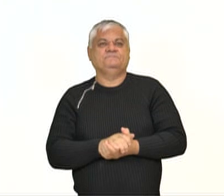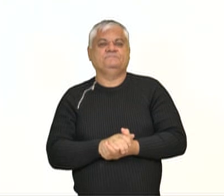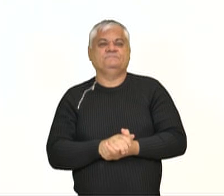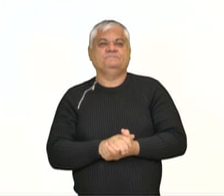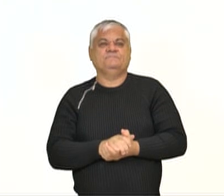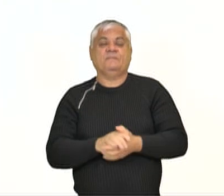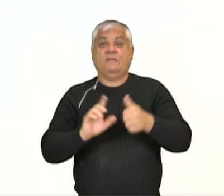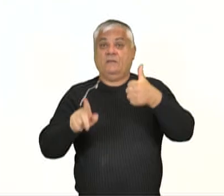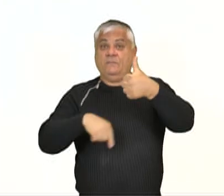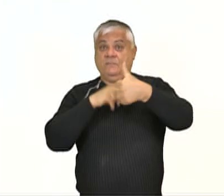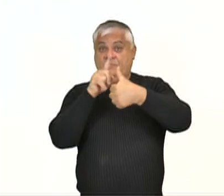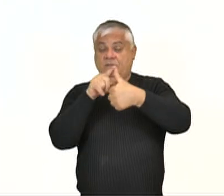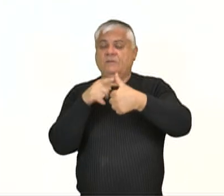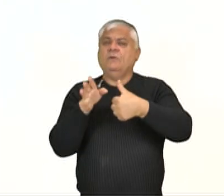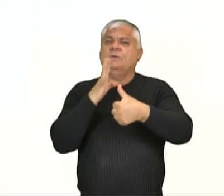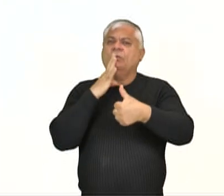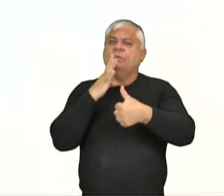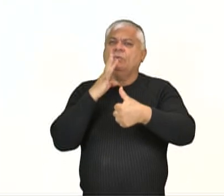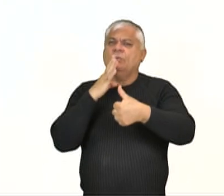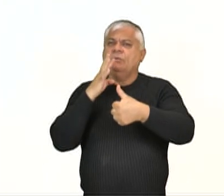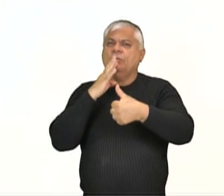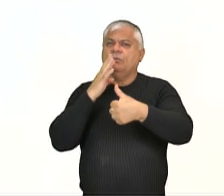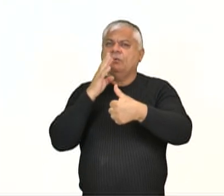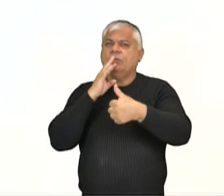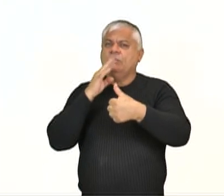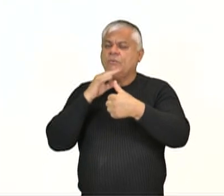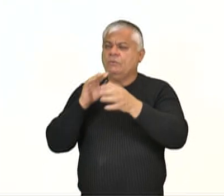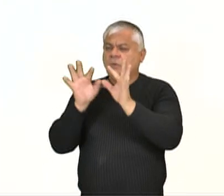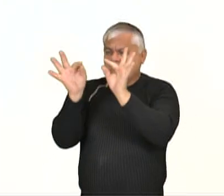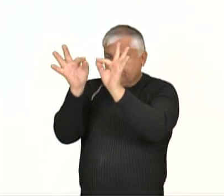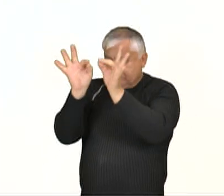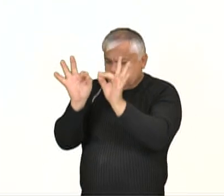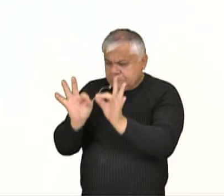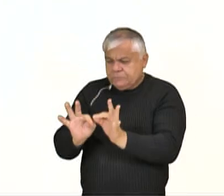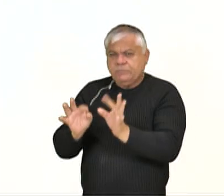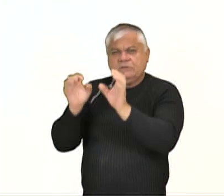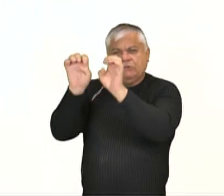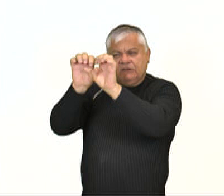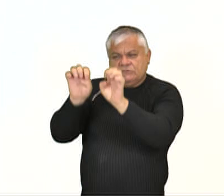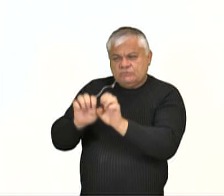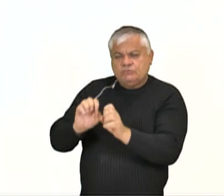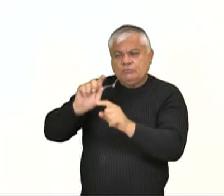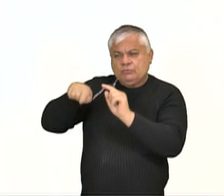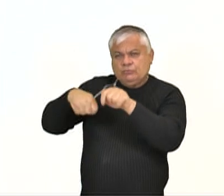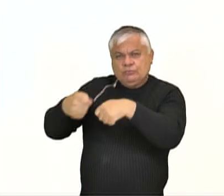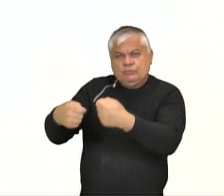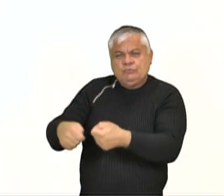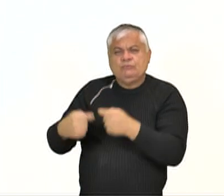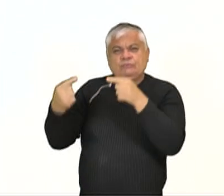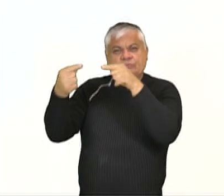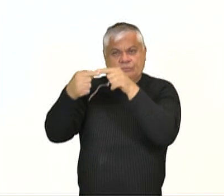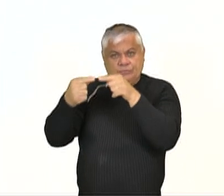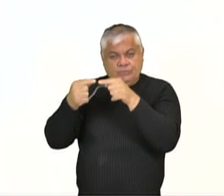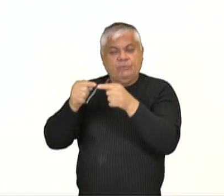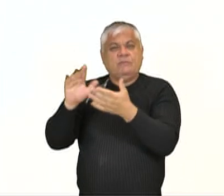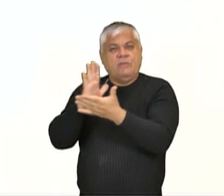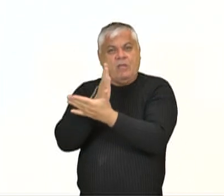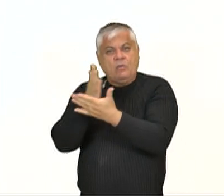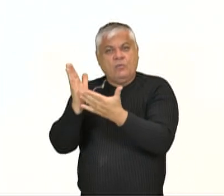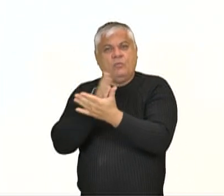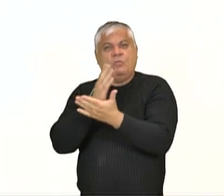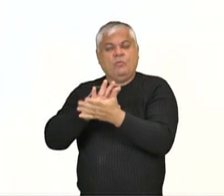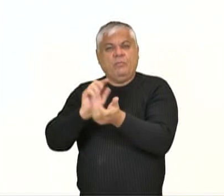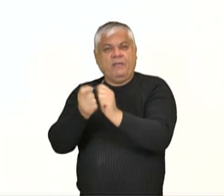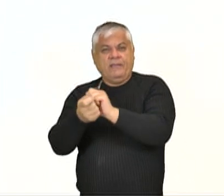bem. Primeiro objetivo, conhecer as estruturas que compõem as angiospermas, as suas funções e algumas de suas